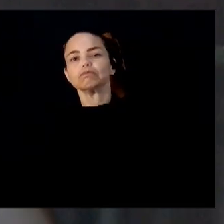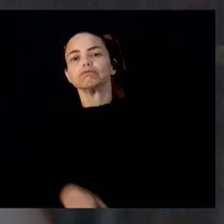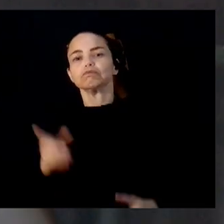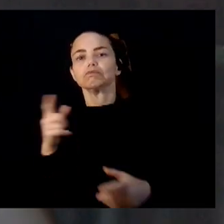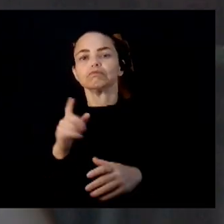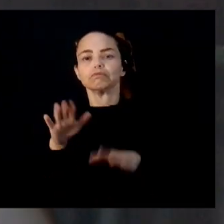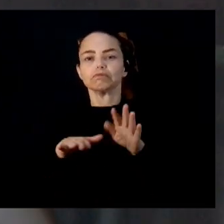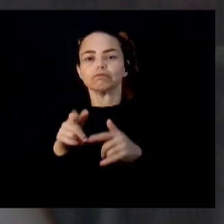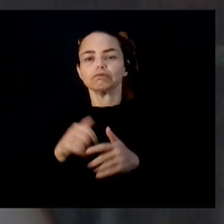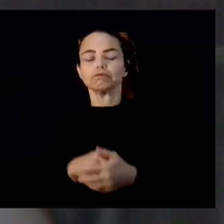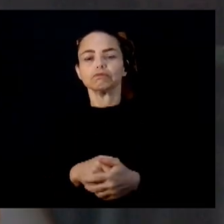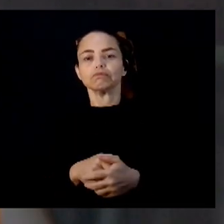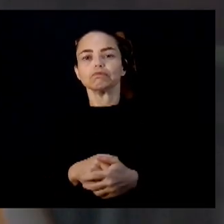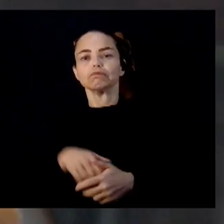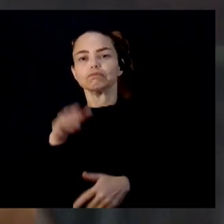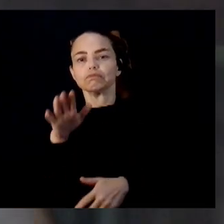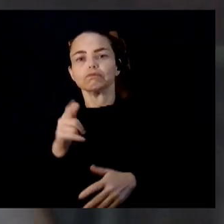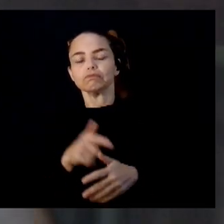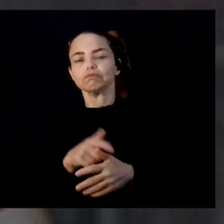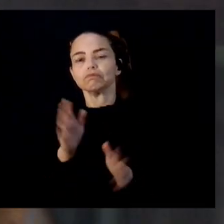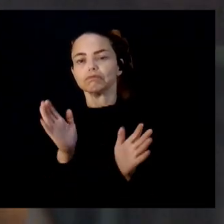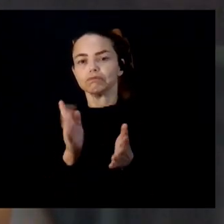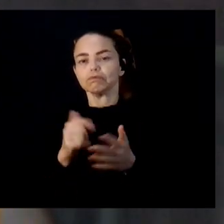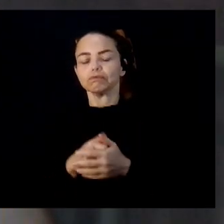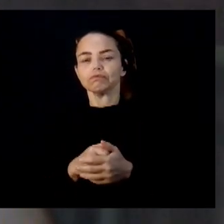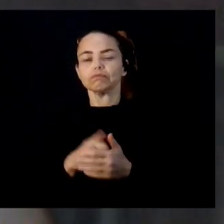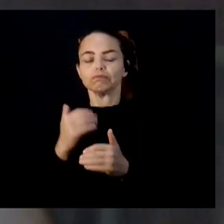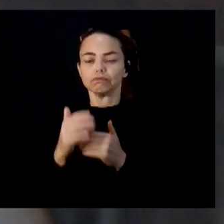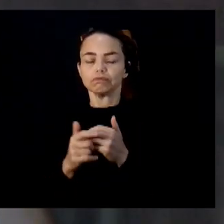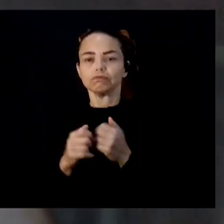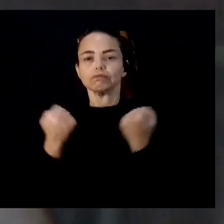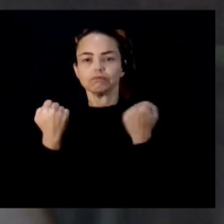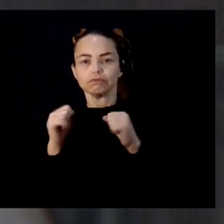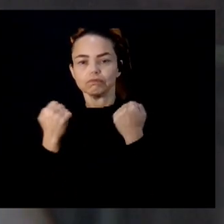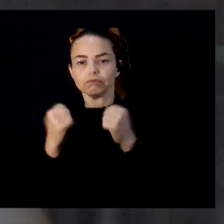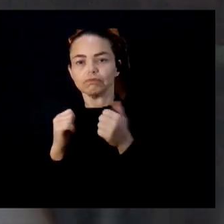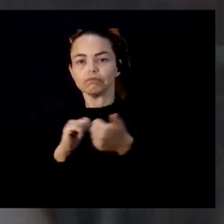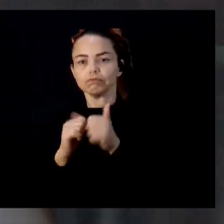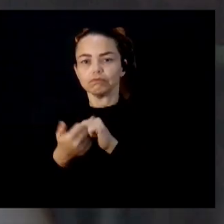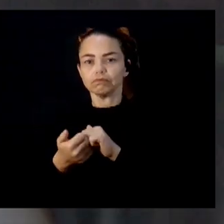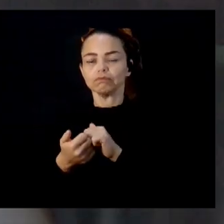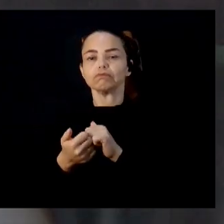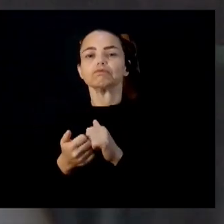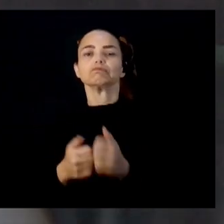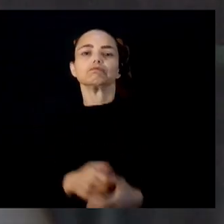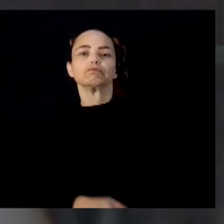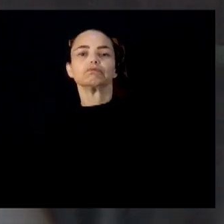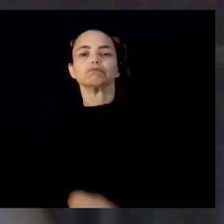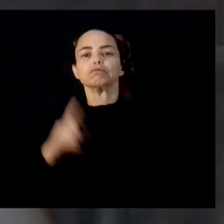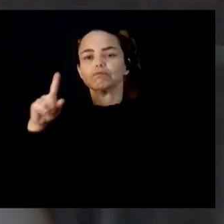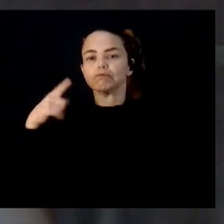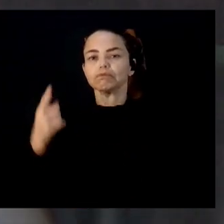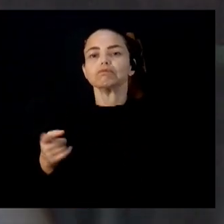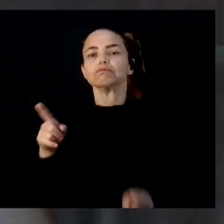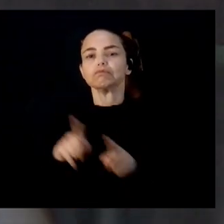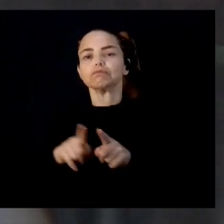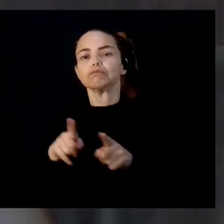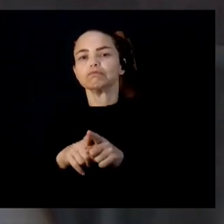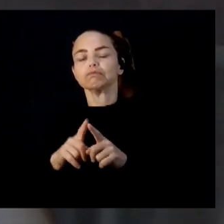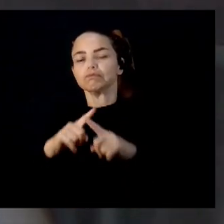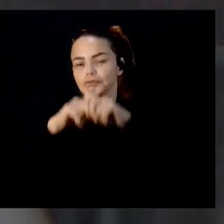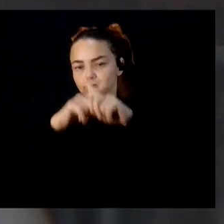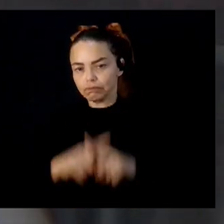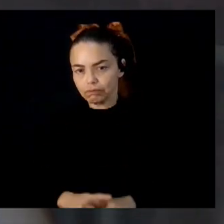meio. Às vezes a pessoa já está num âmbito, num ritmo de um esporte, aí você traz a parceria para o meio. E o outro lado também, a competição.